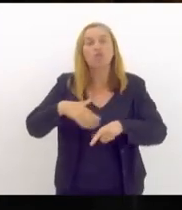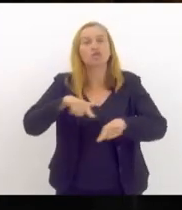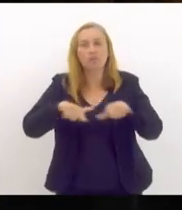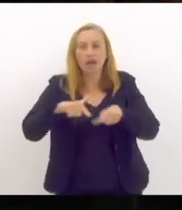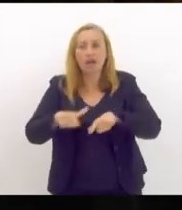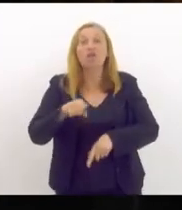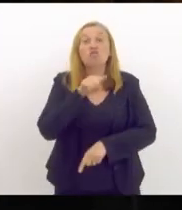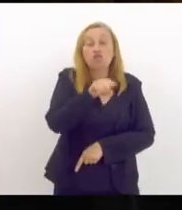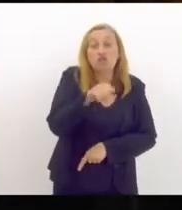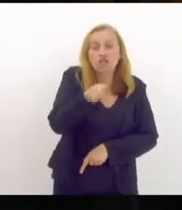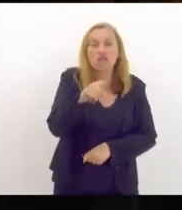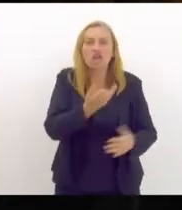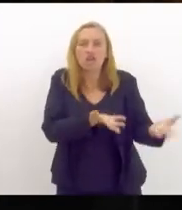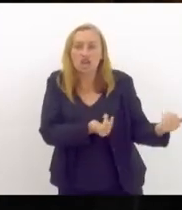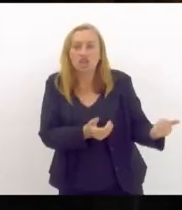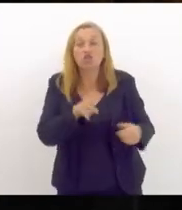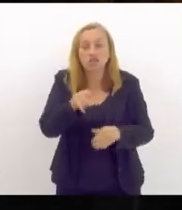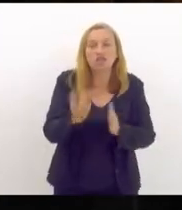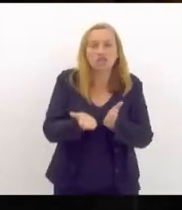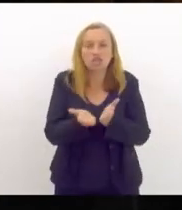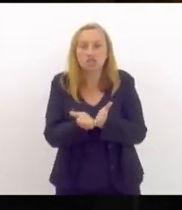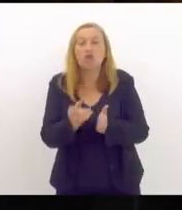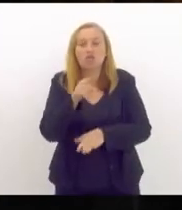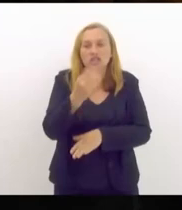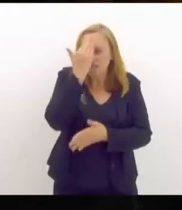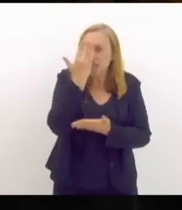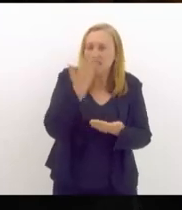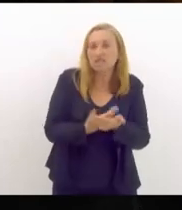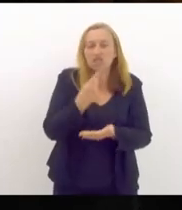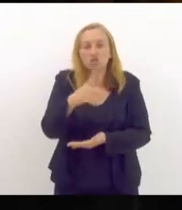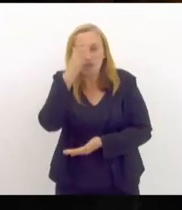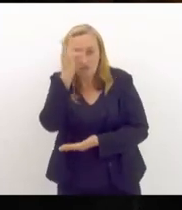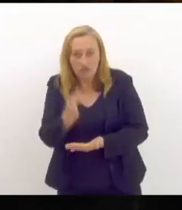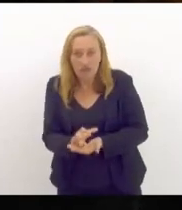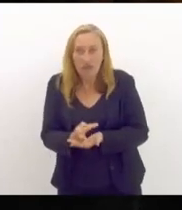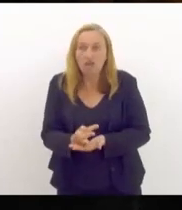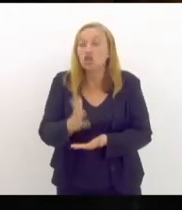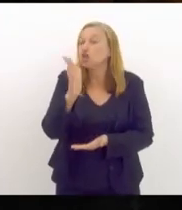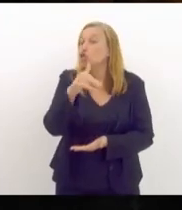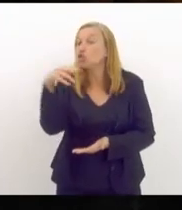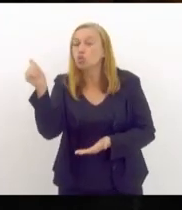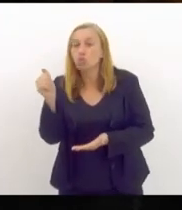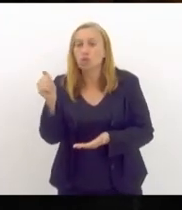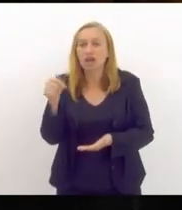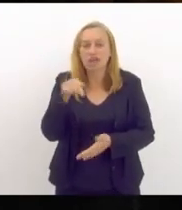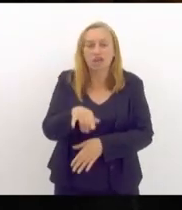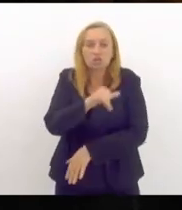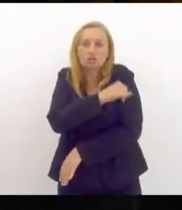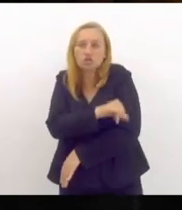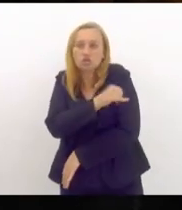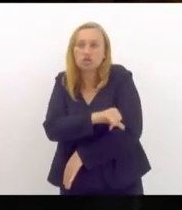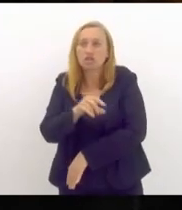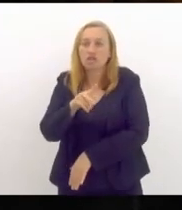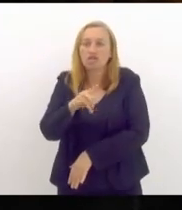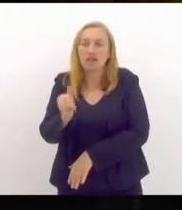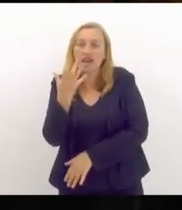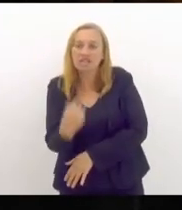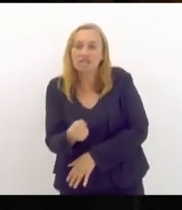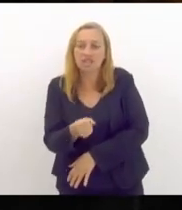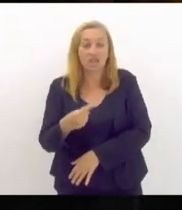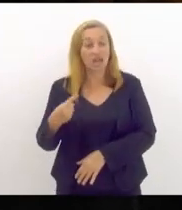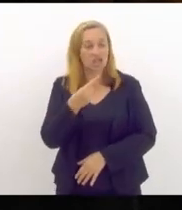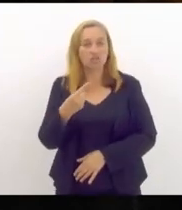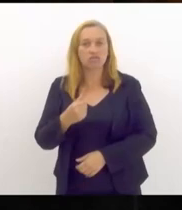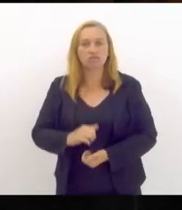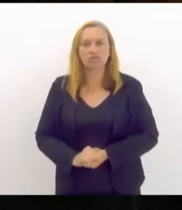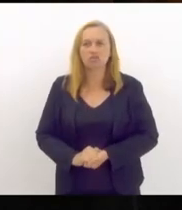você que é jovem você que é cristão você que acredita na sua fé você nunca aqui no Rio de Janeiro Vai admitir um